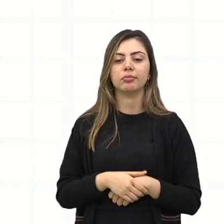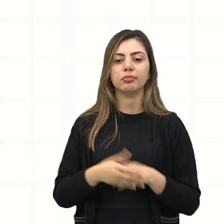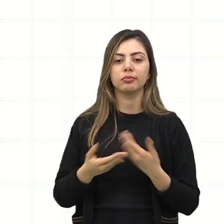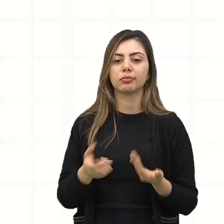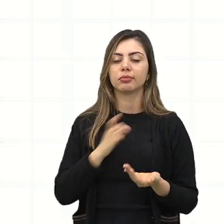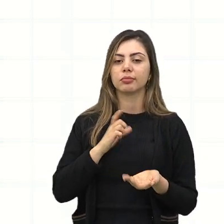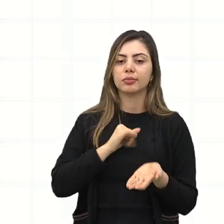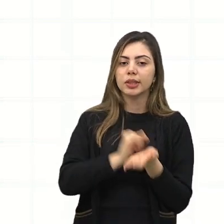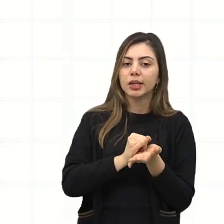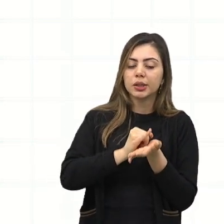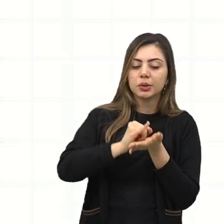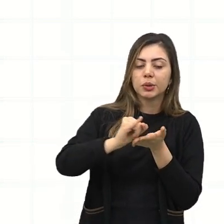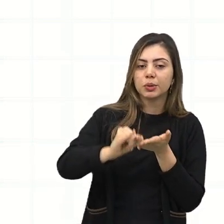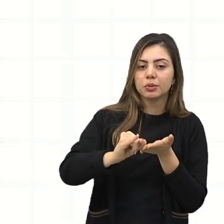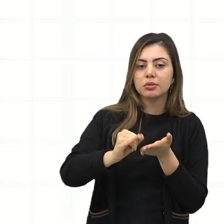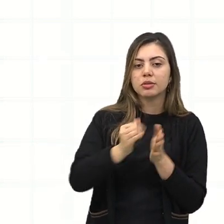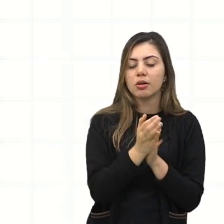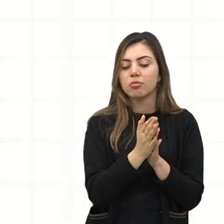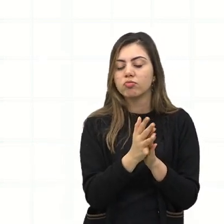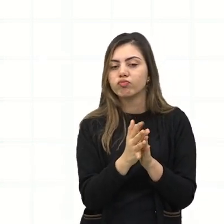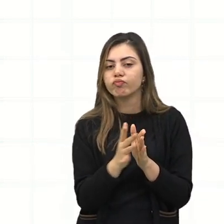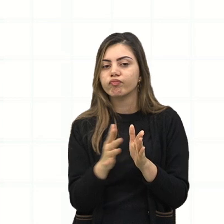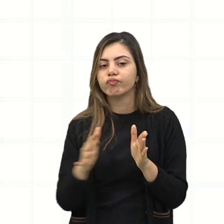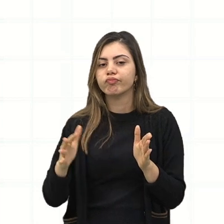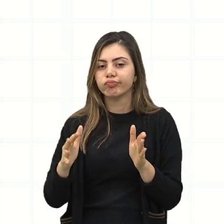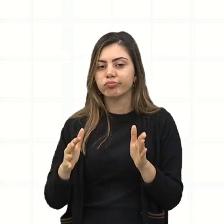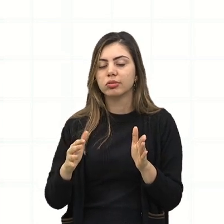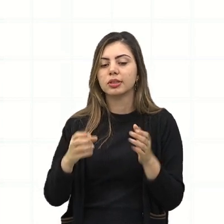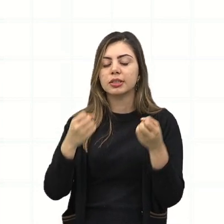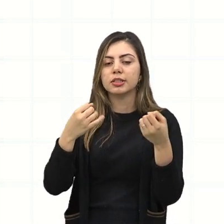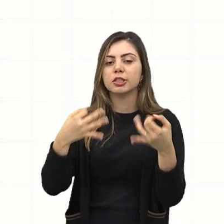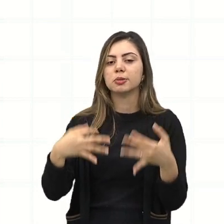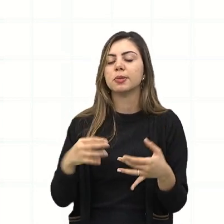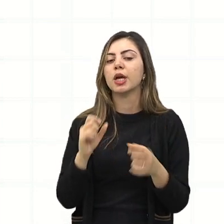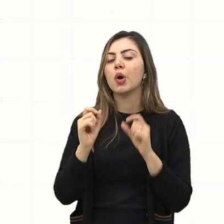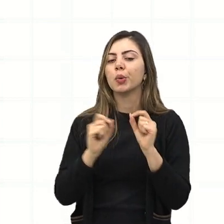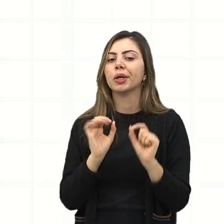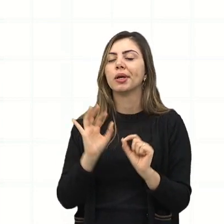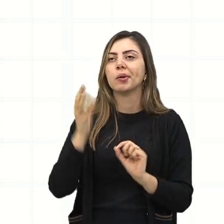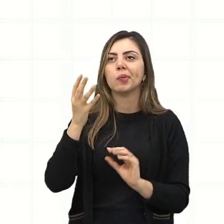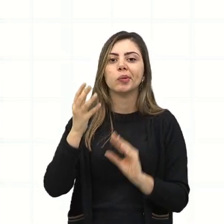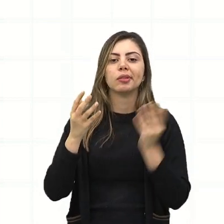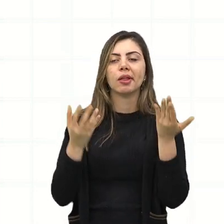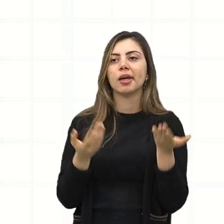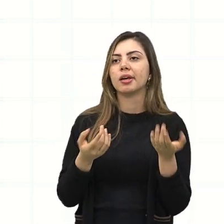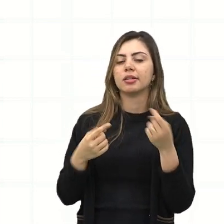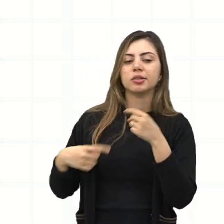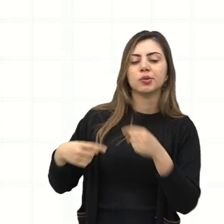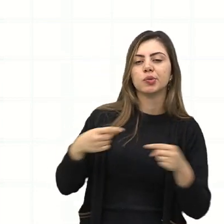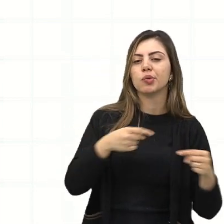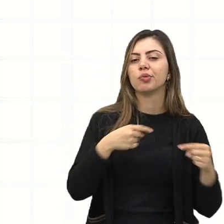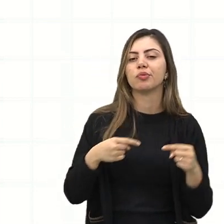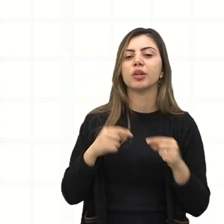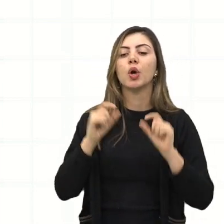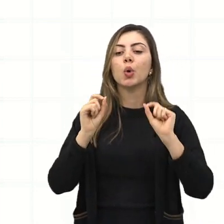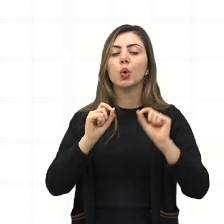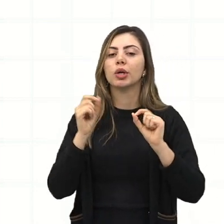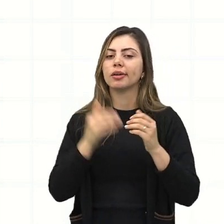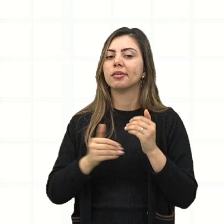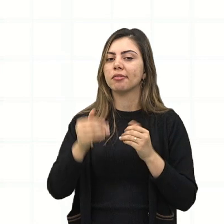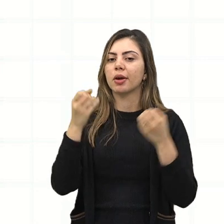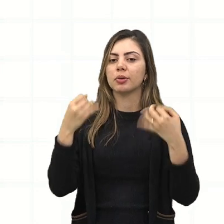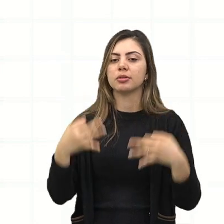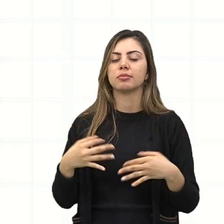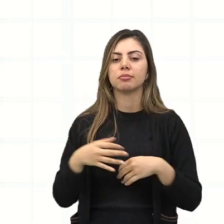essa apresentação, meu desenvolvimento, que eu vou trabalhar na questão do clímax, dos conflitos, o que vai acontecer naquele